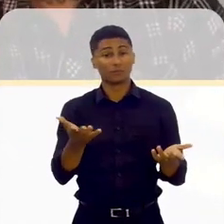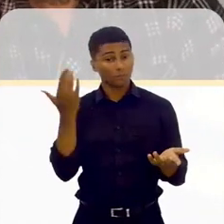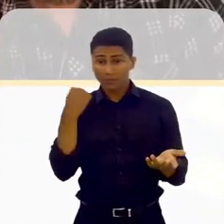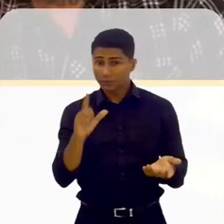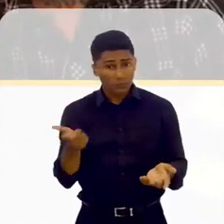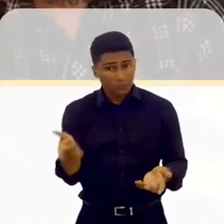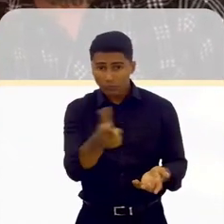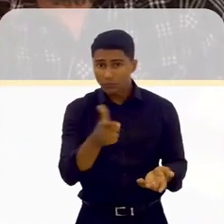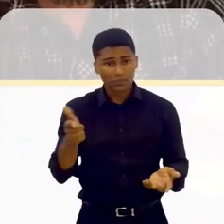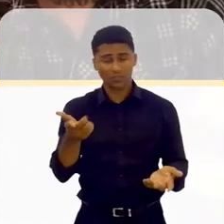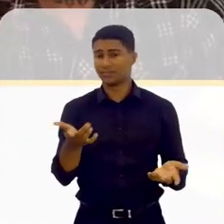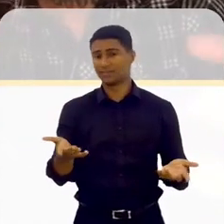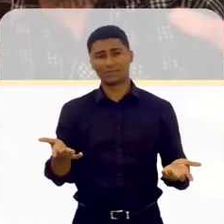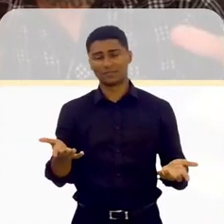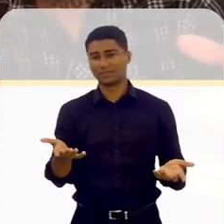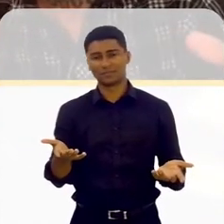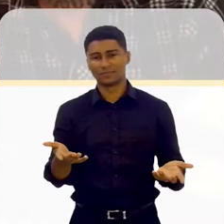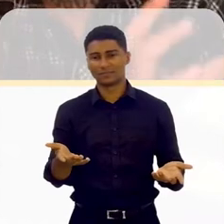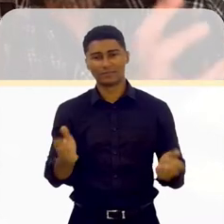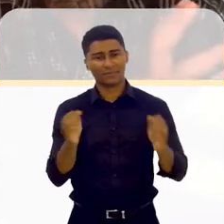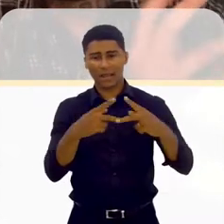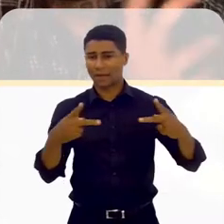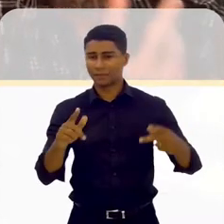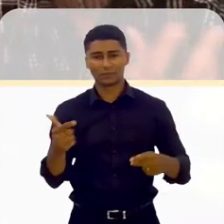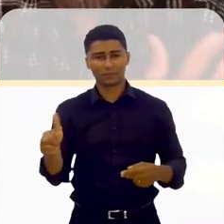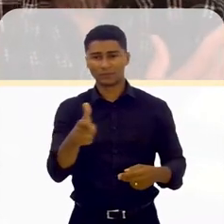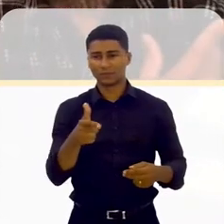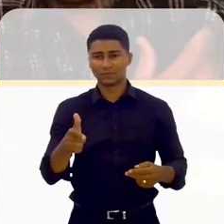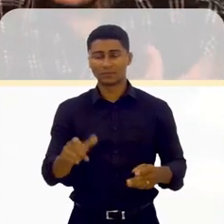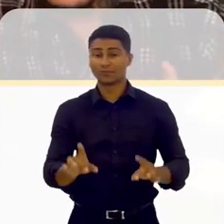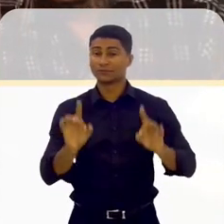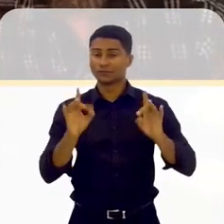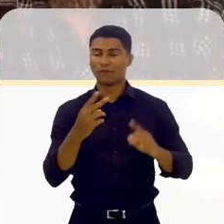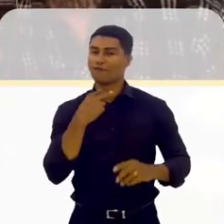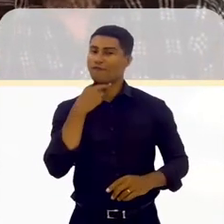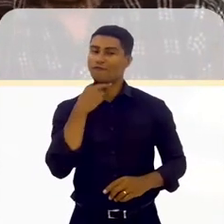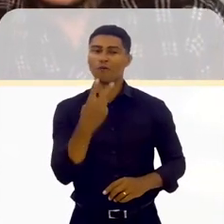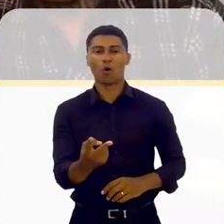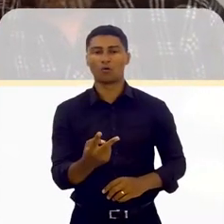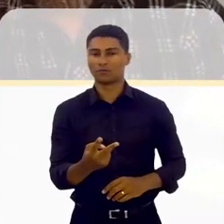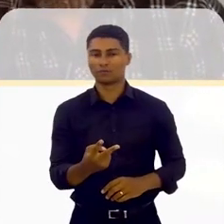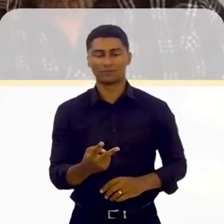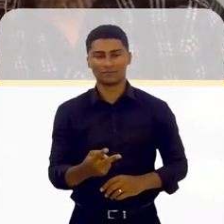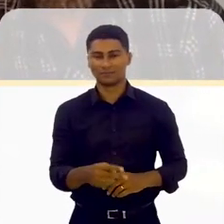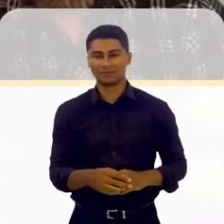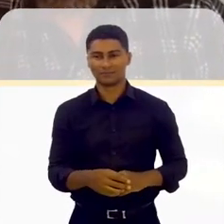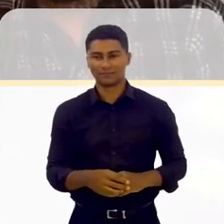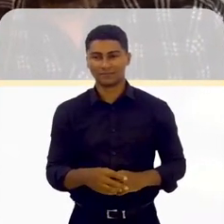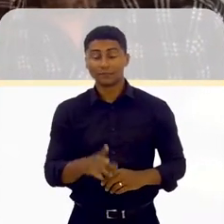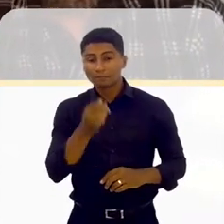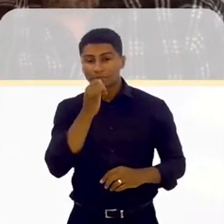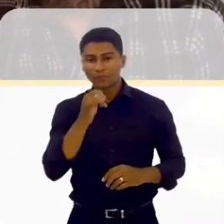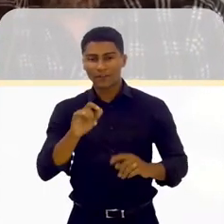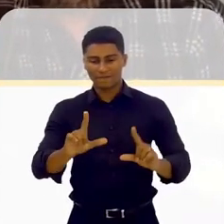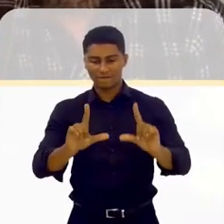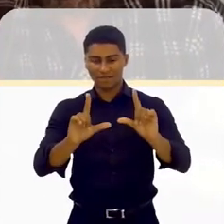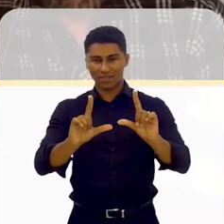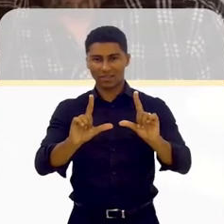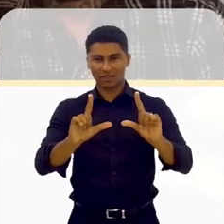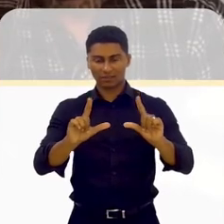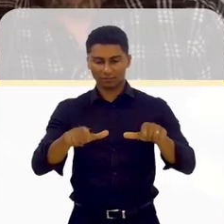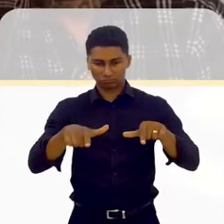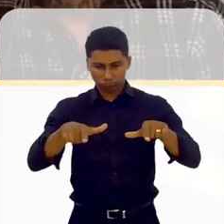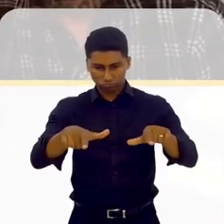aplicativo. Era a voz. Tipo assim, o som, ele Era voz saía. em cima de voz. Isso, Era. isso, A isso. fita, né? Quando você gravava em cima da